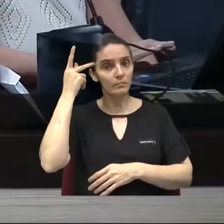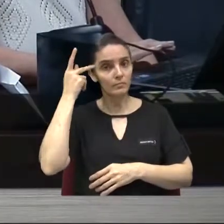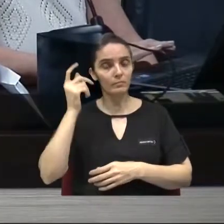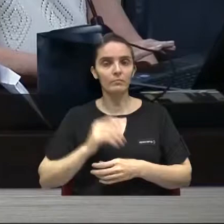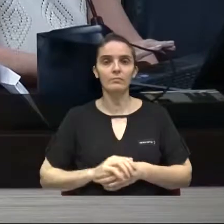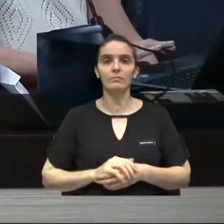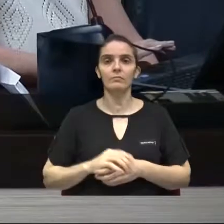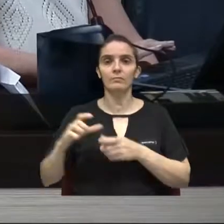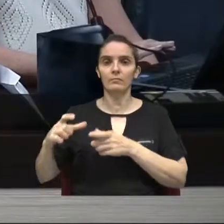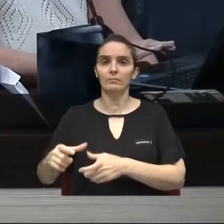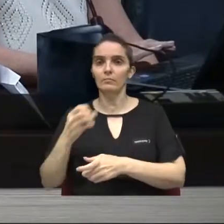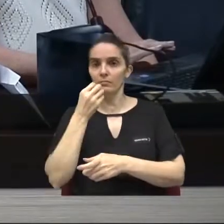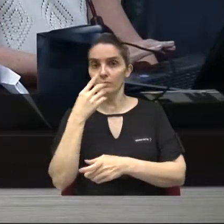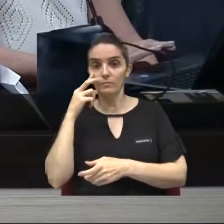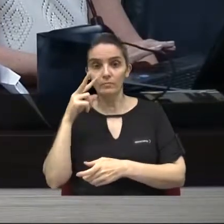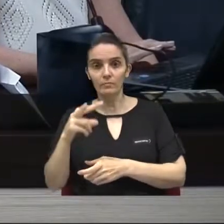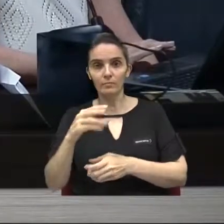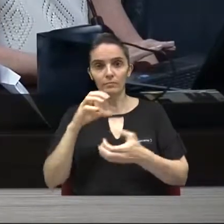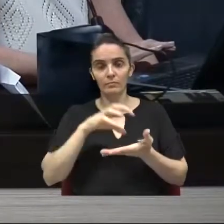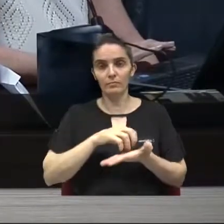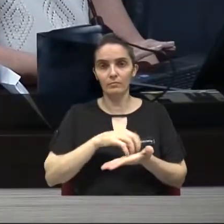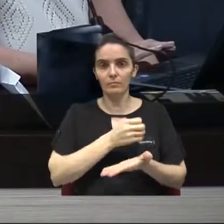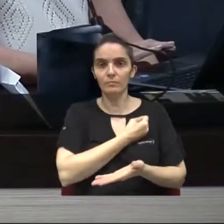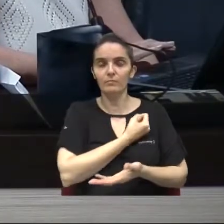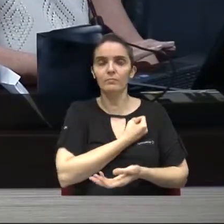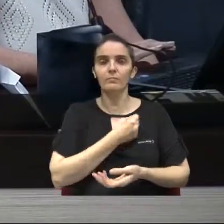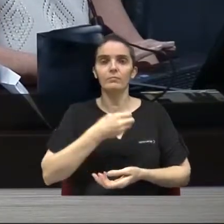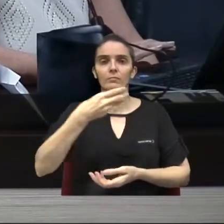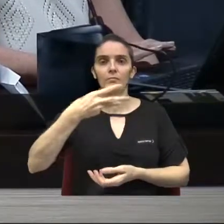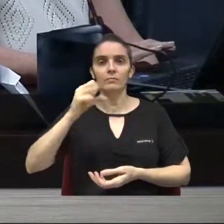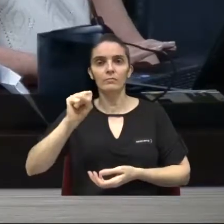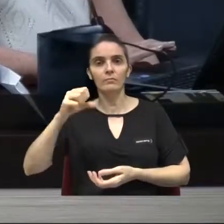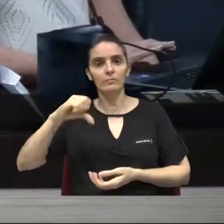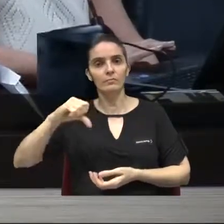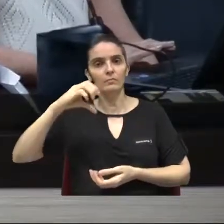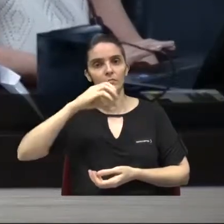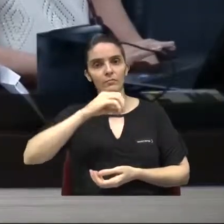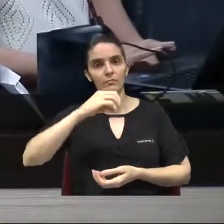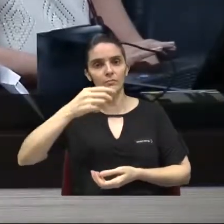Boa Vista, de inscrição cadastral número